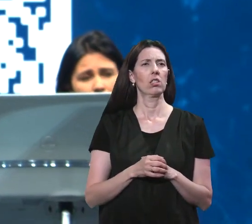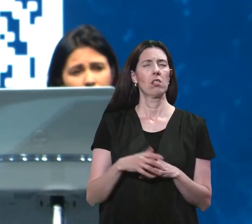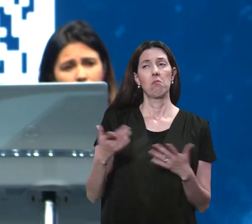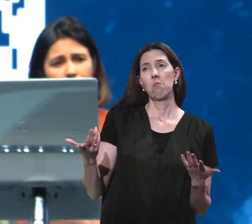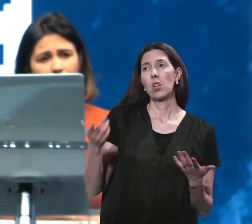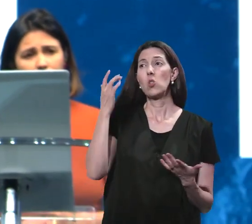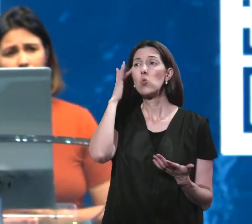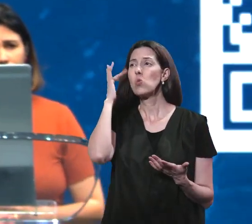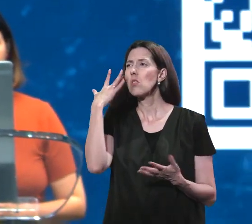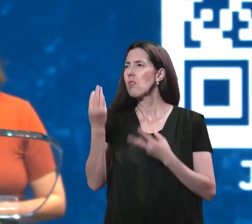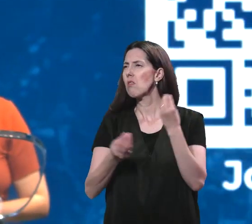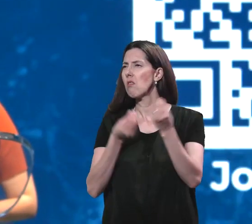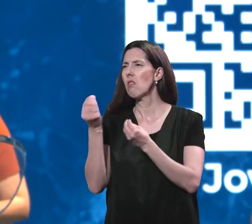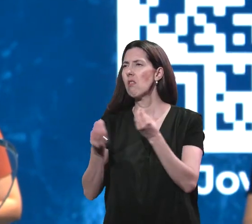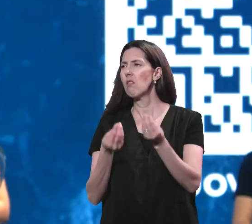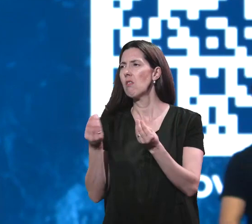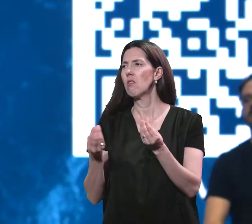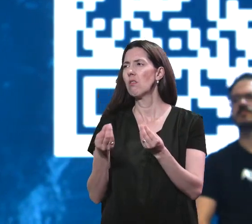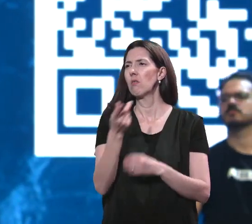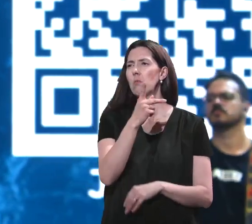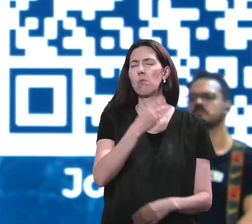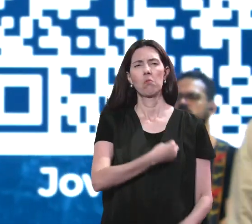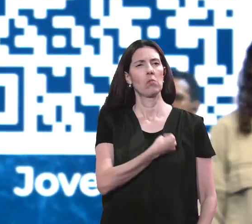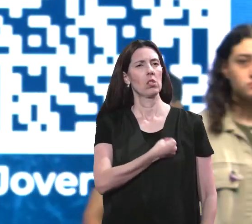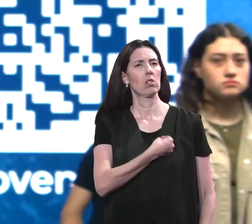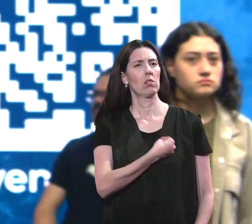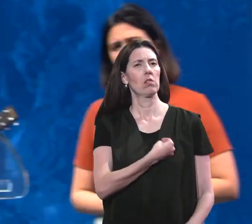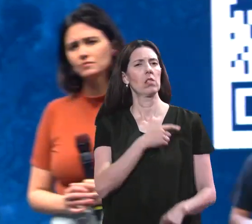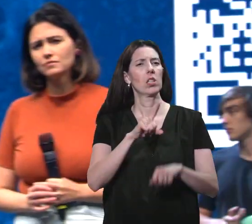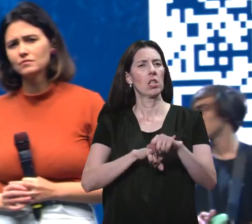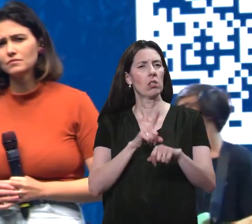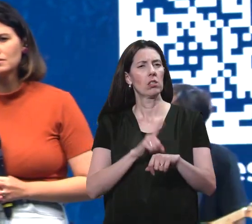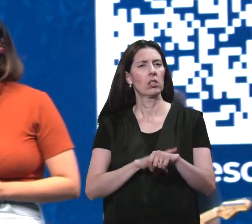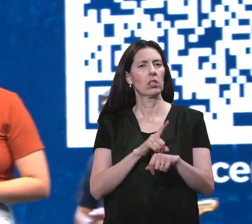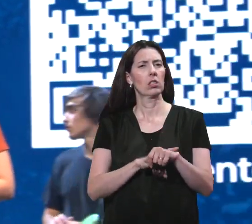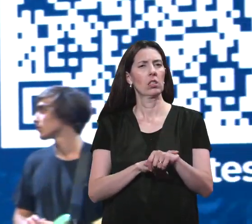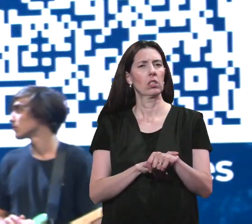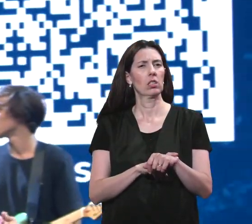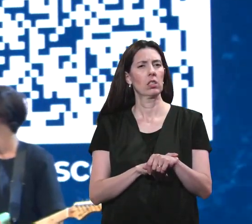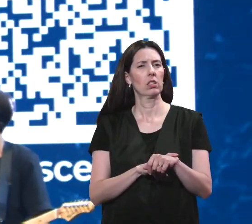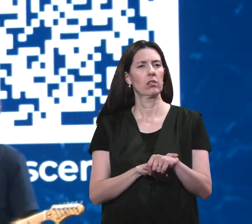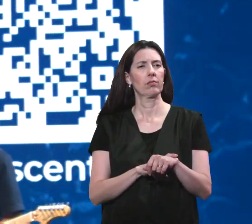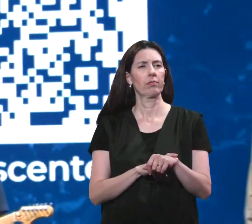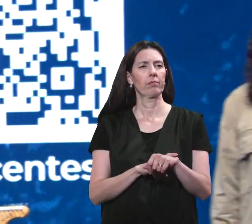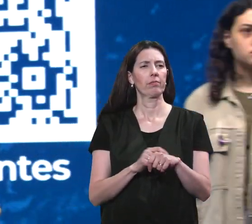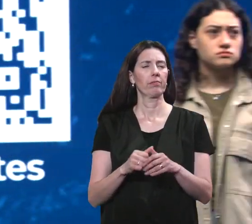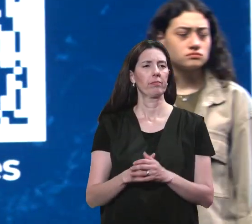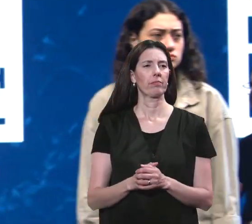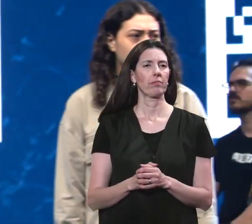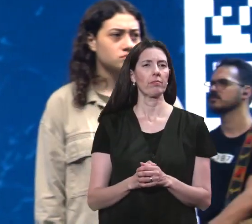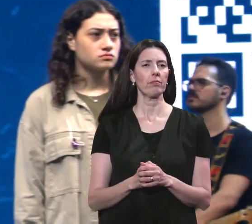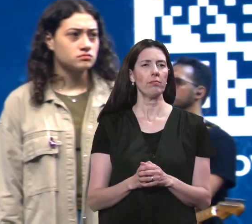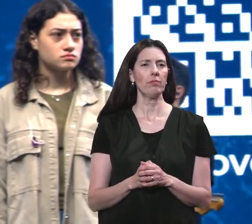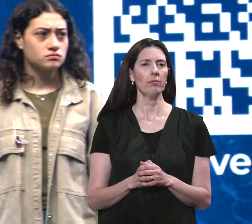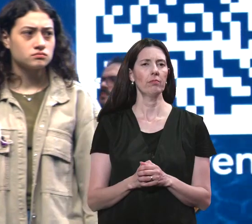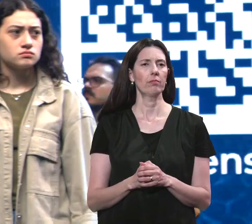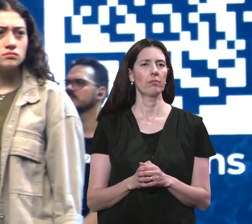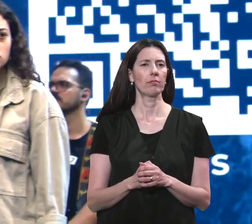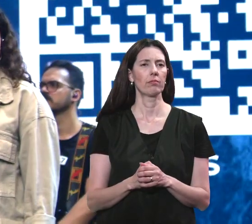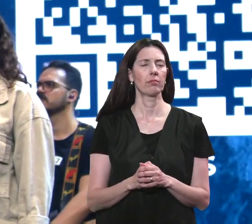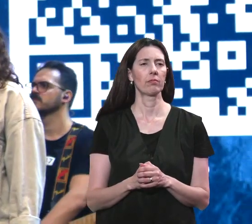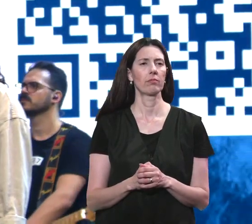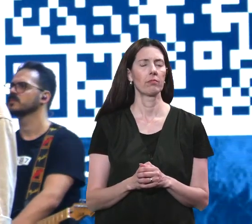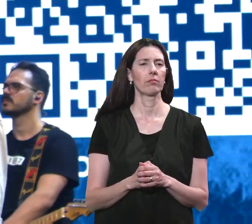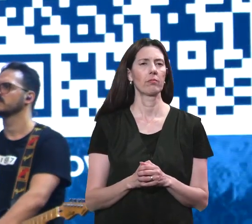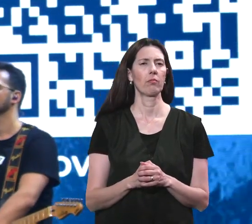não. Mas hoje, nos momentos de oração, enquanto a palavra era